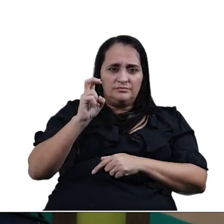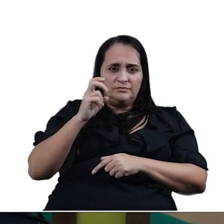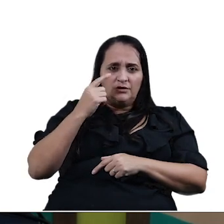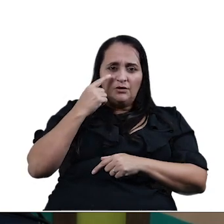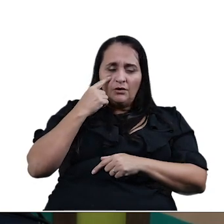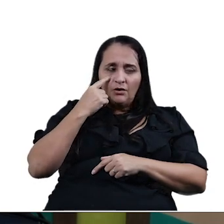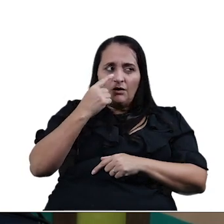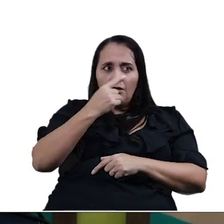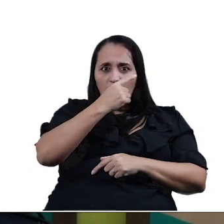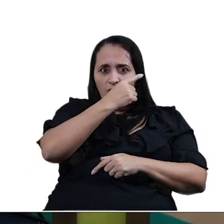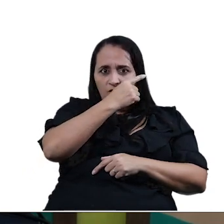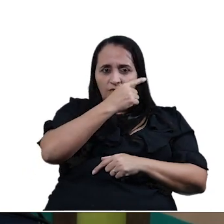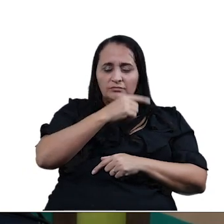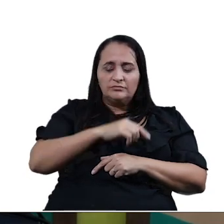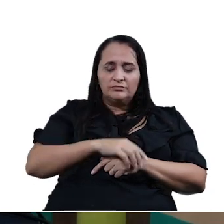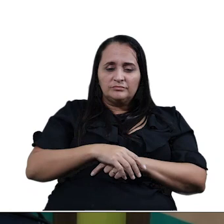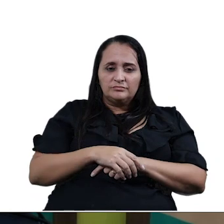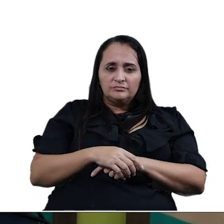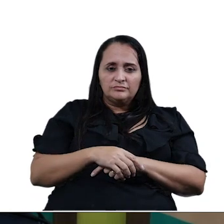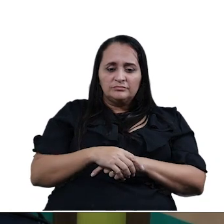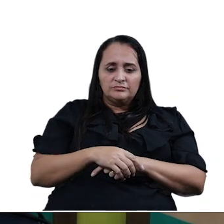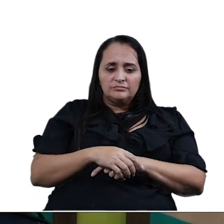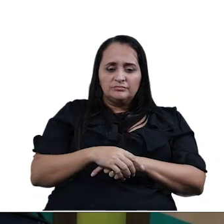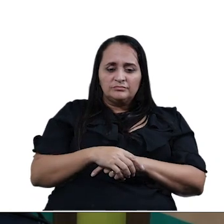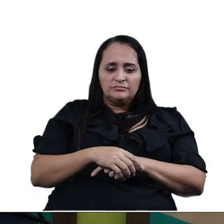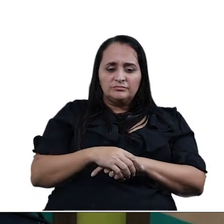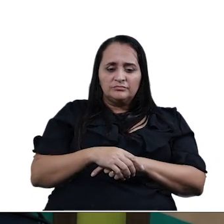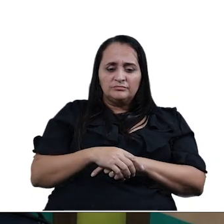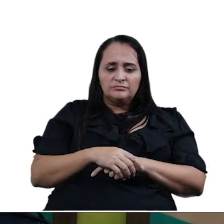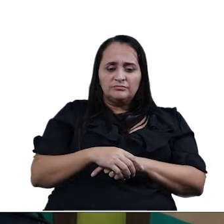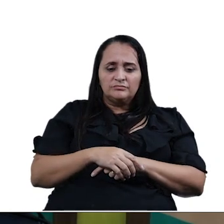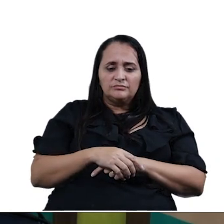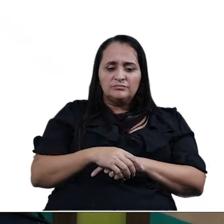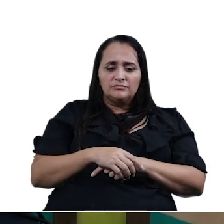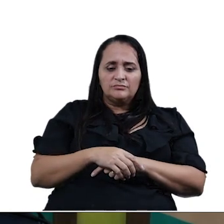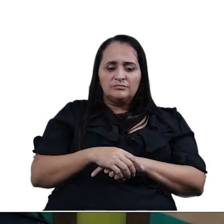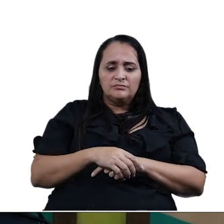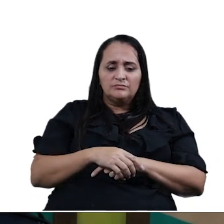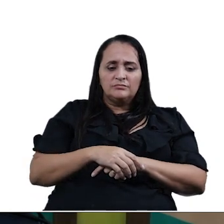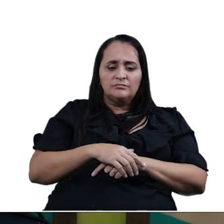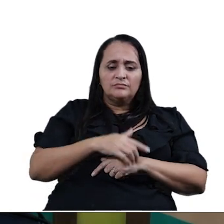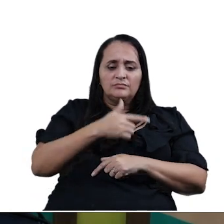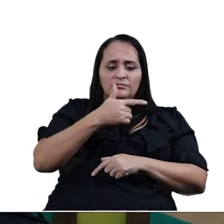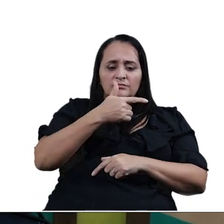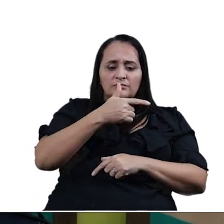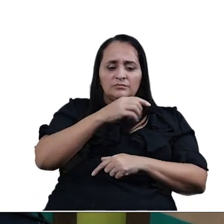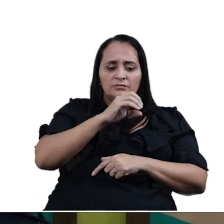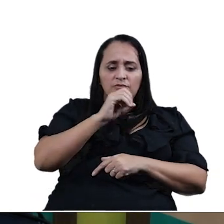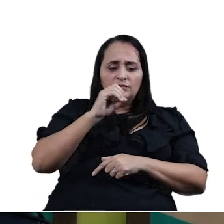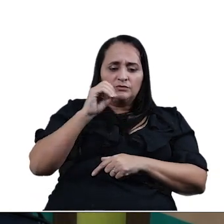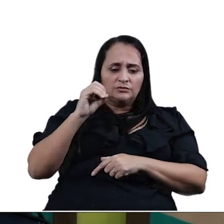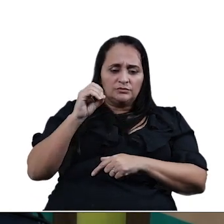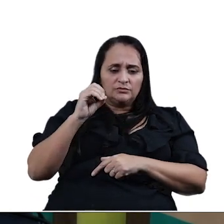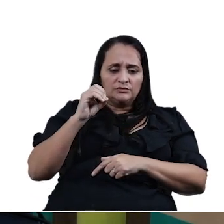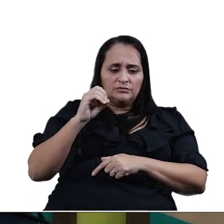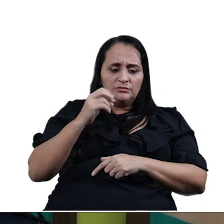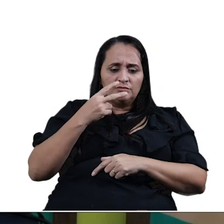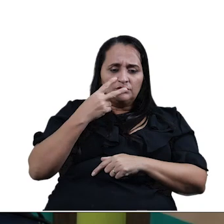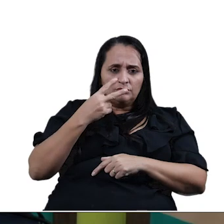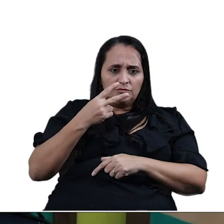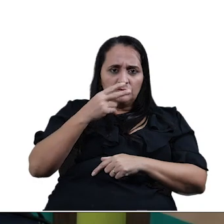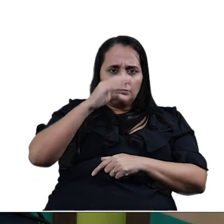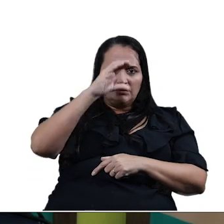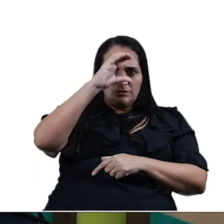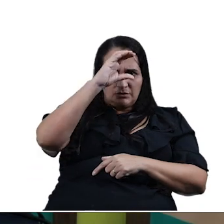235, ó, 235, você está falando 200, que são